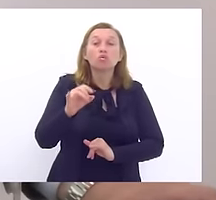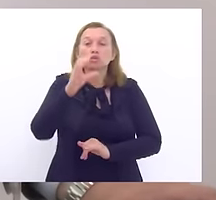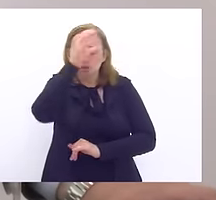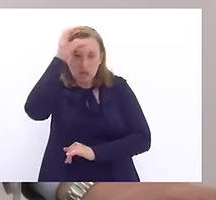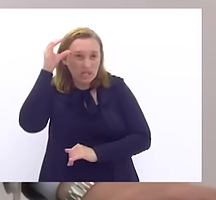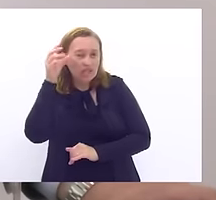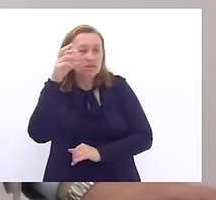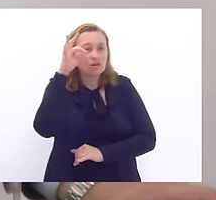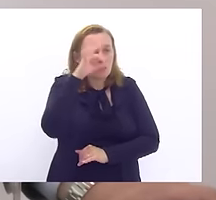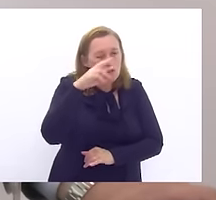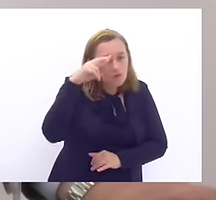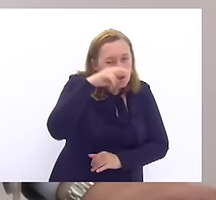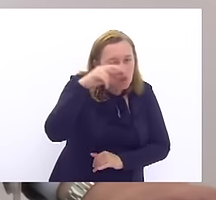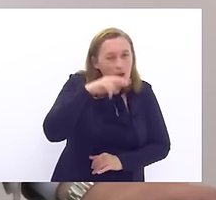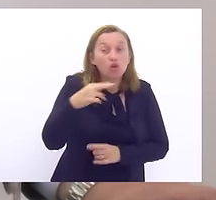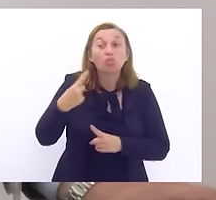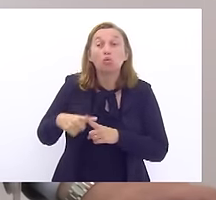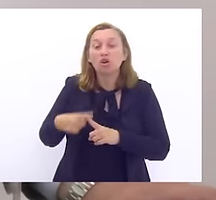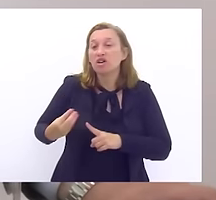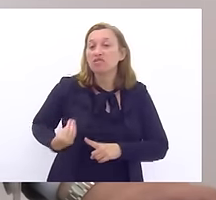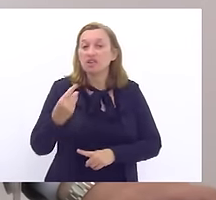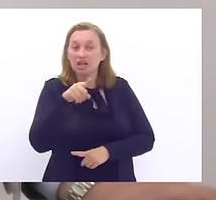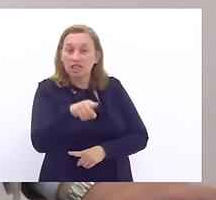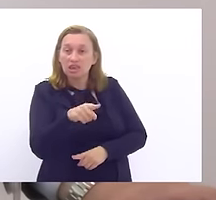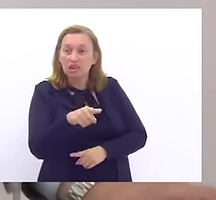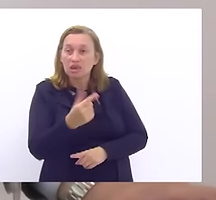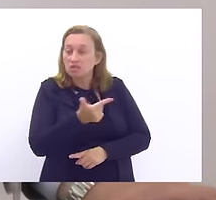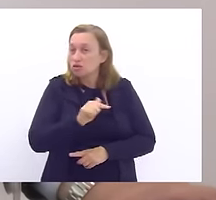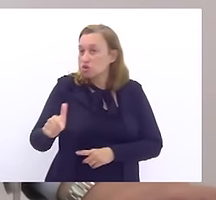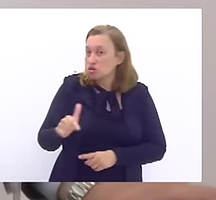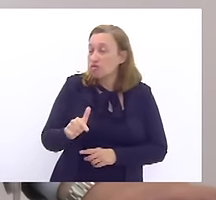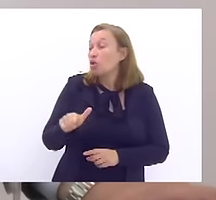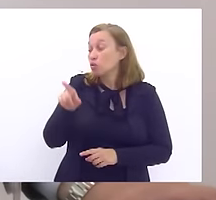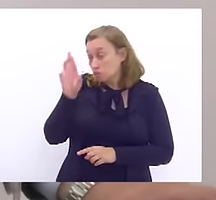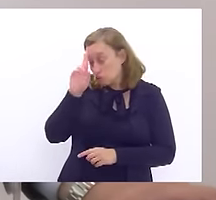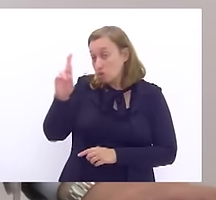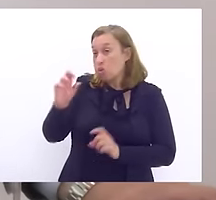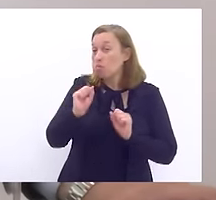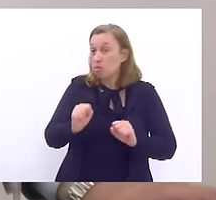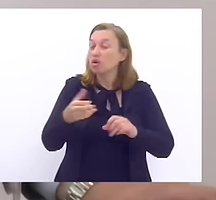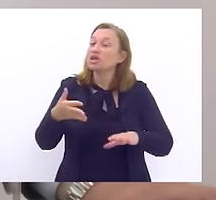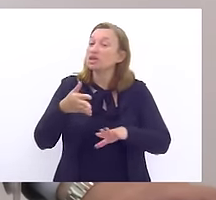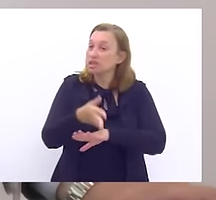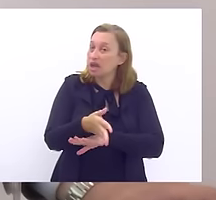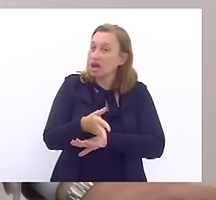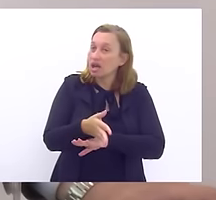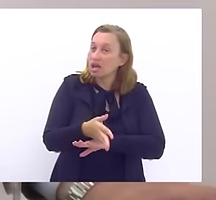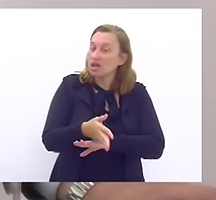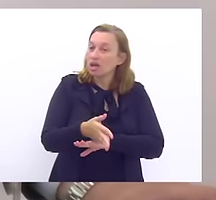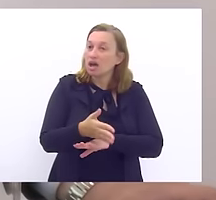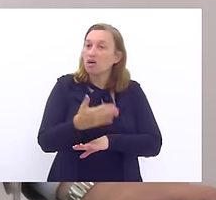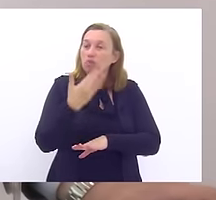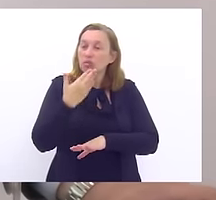investigado o porquê que ele está ali se o senhor não tiver o senhor pode é entrar com a medida judicial cabível a medida